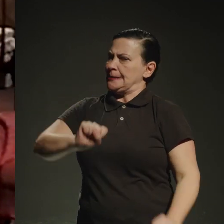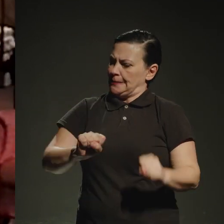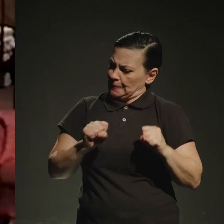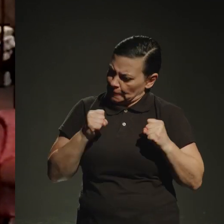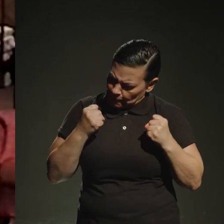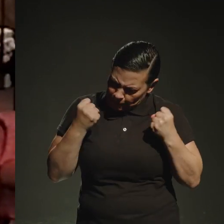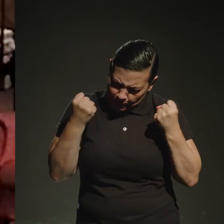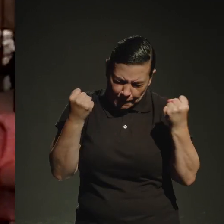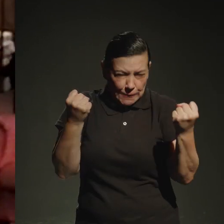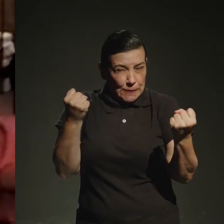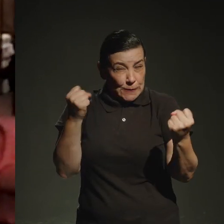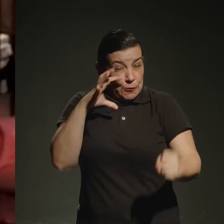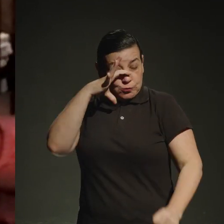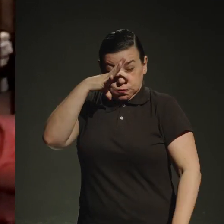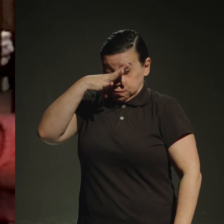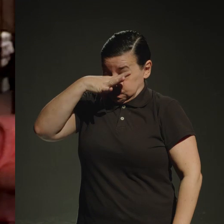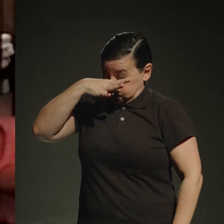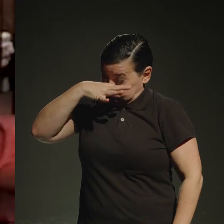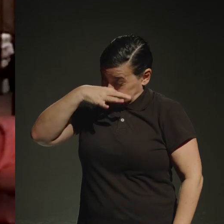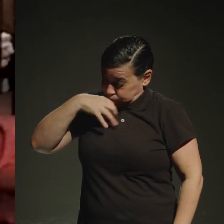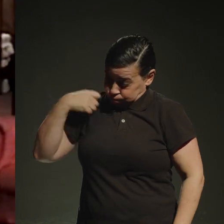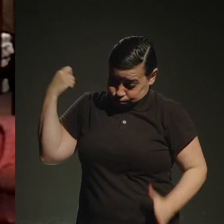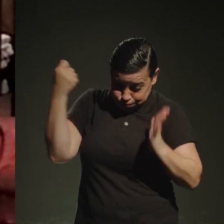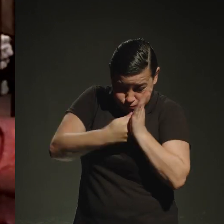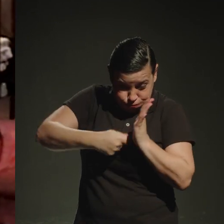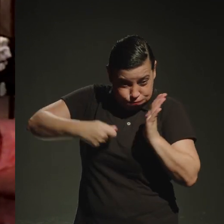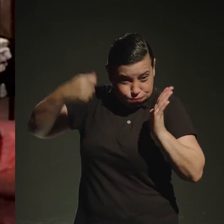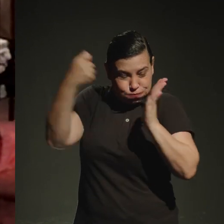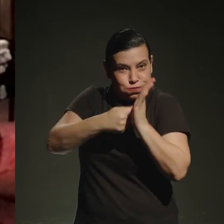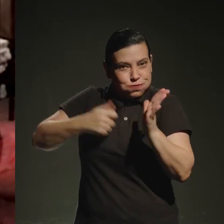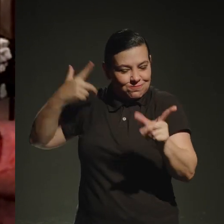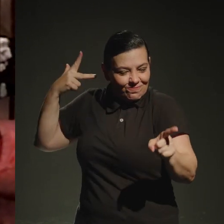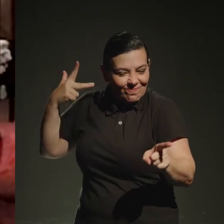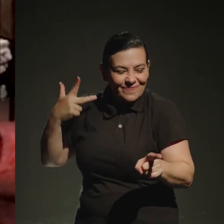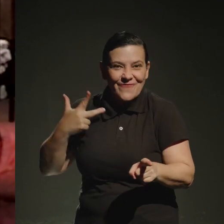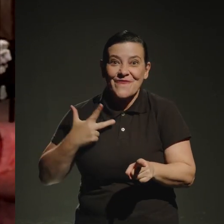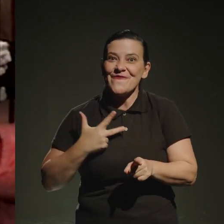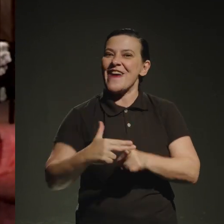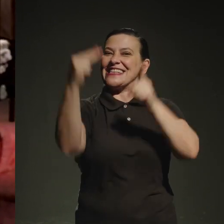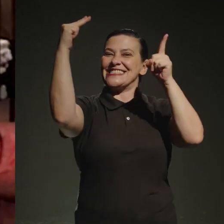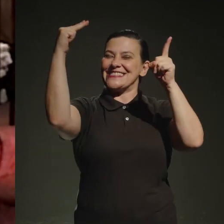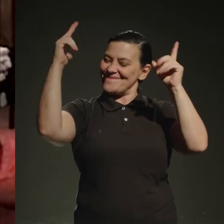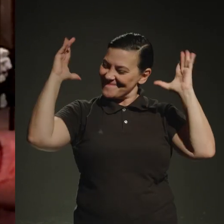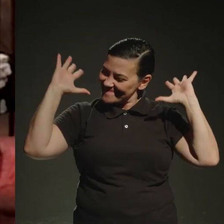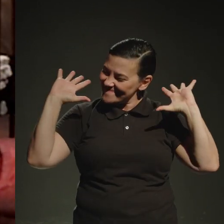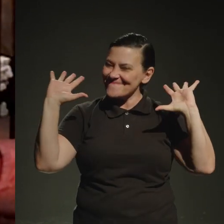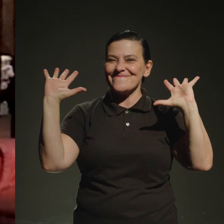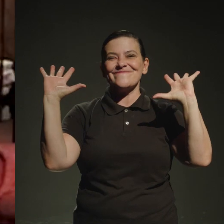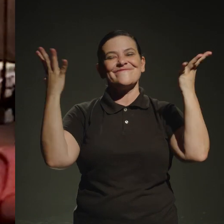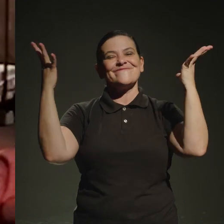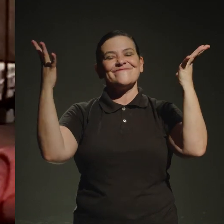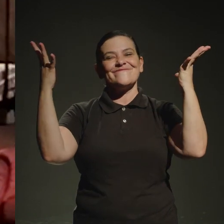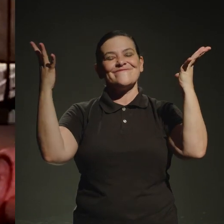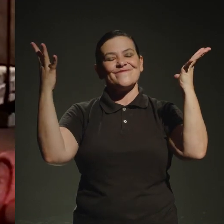Eu estou cansado, nem sei por onde começar. Ah, não tem problema não. A partir de hoje eu tenho todo o